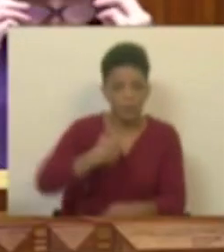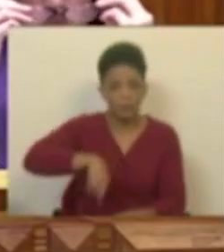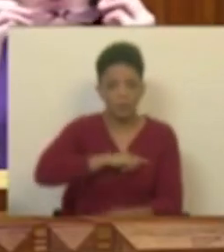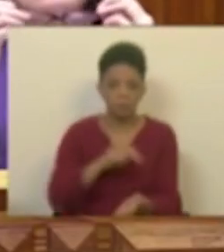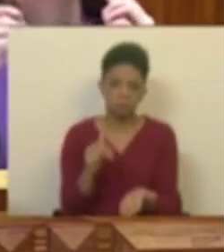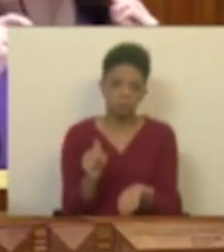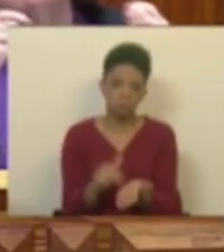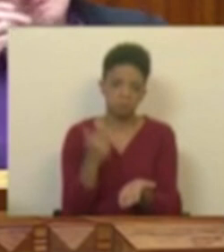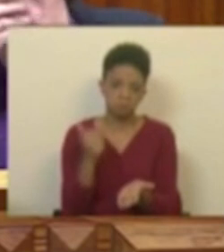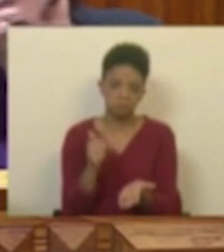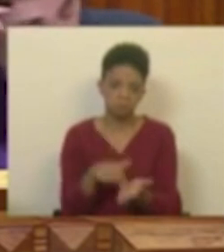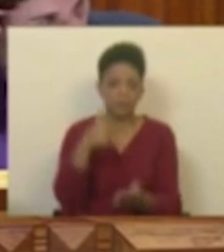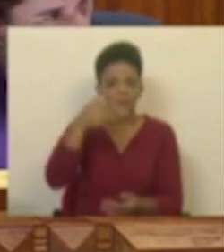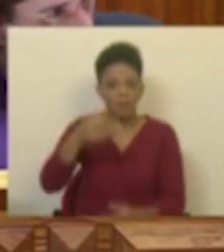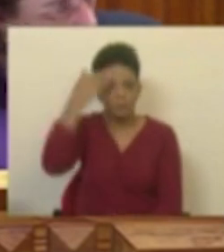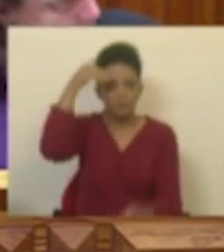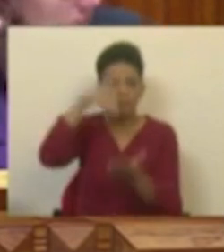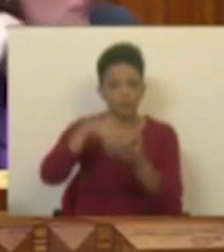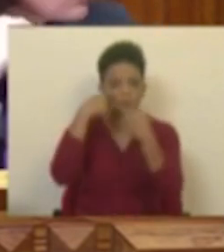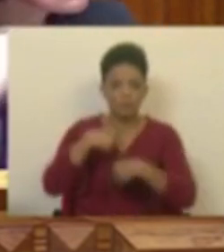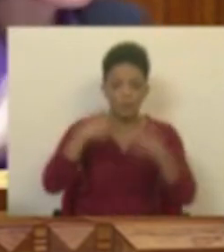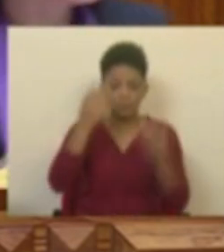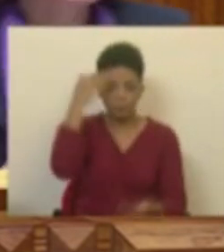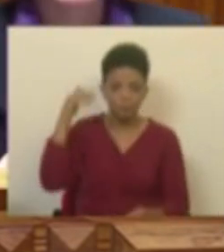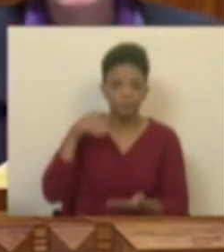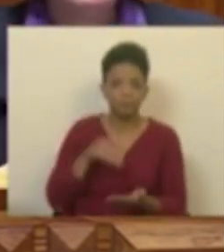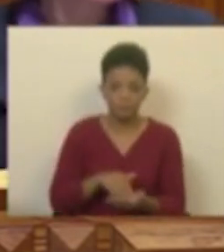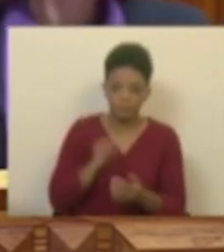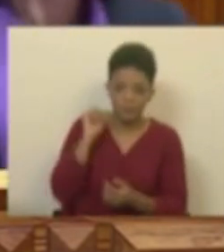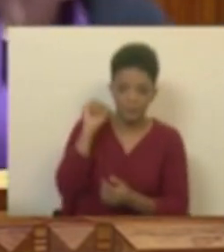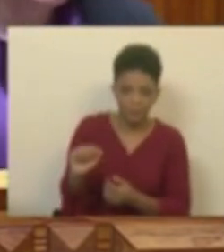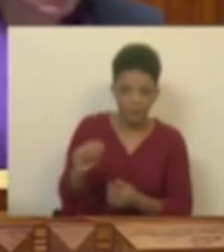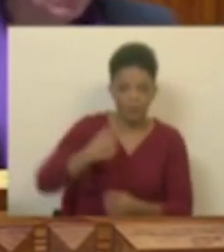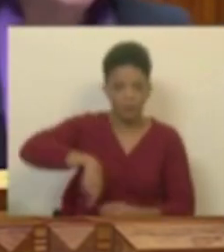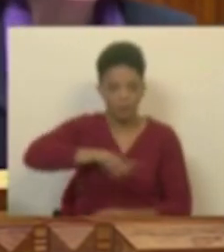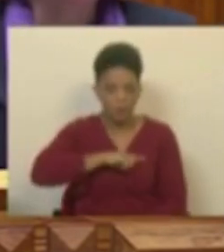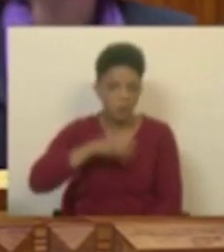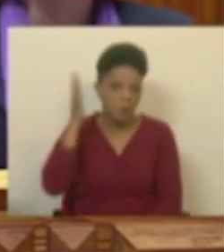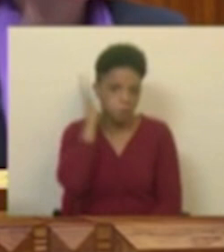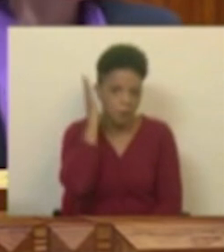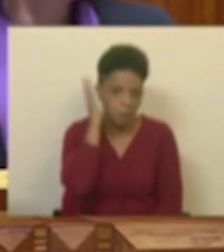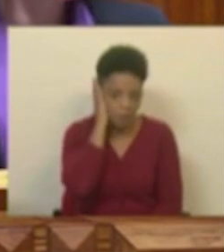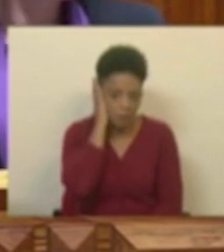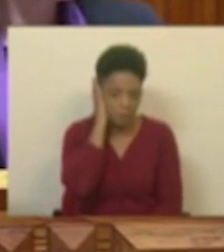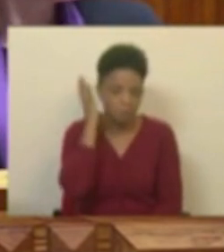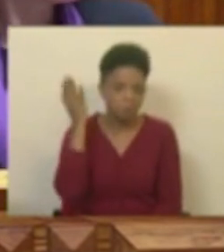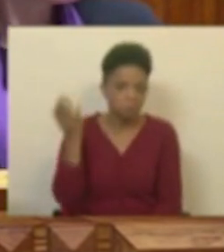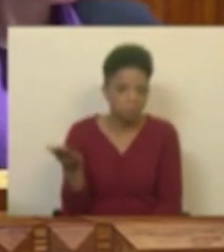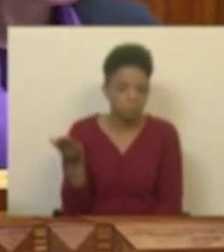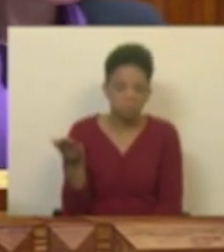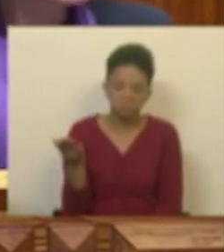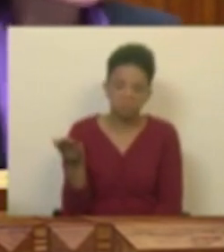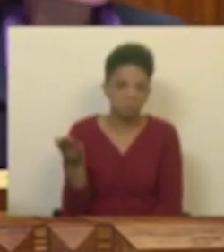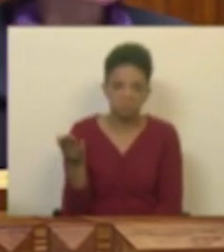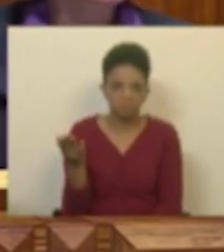aguardamos que a TAP apresente os resultados. Os resultados que temos conhecimento não